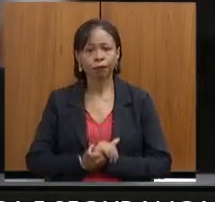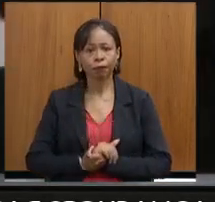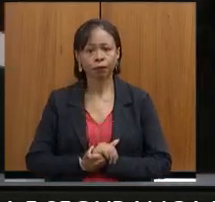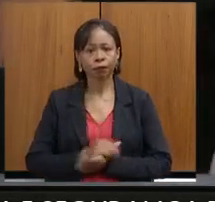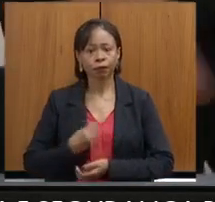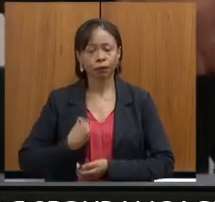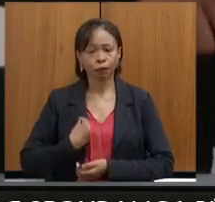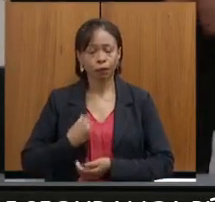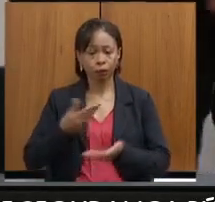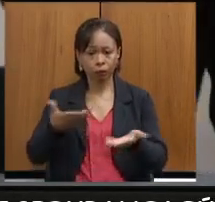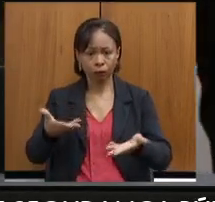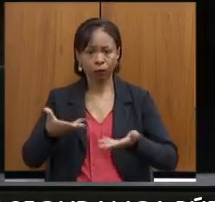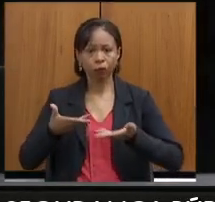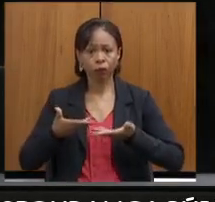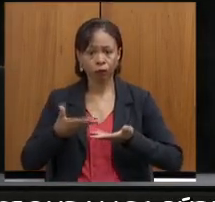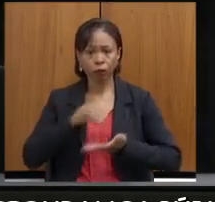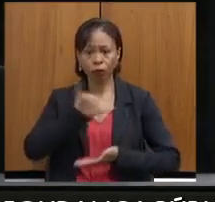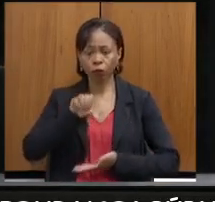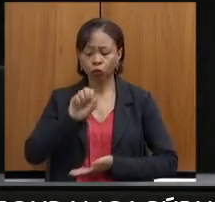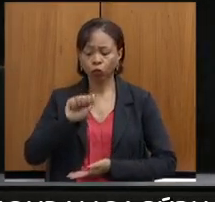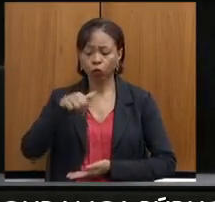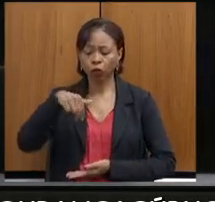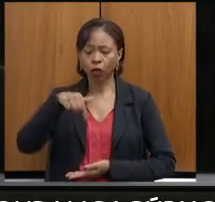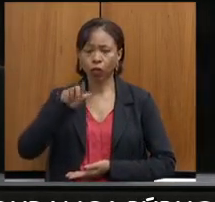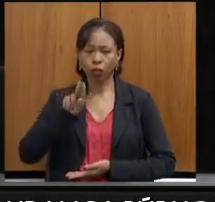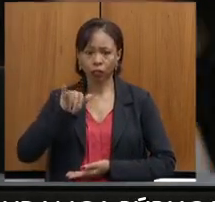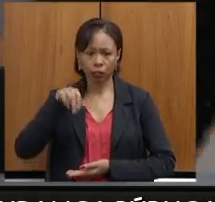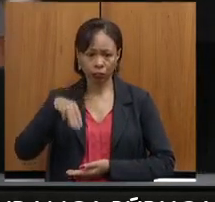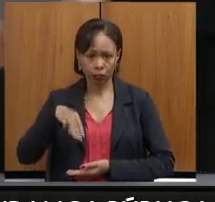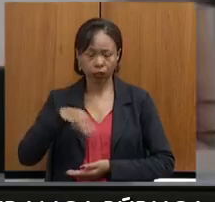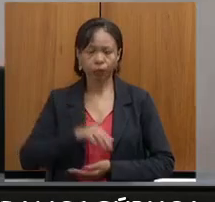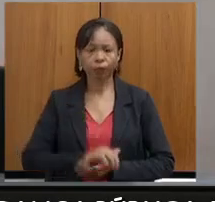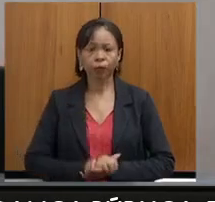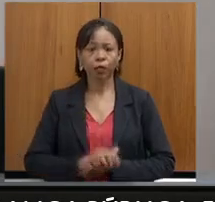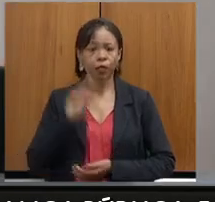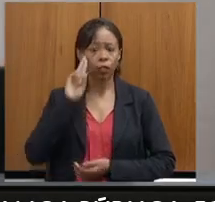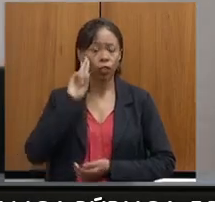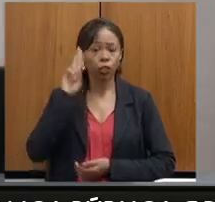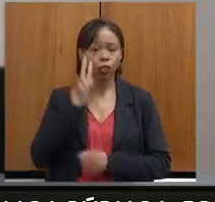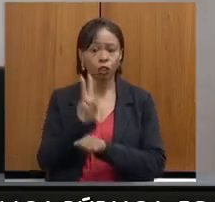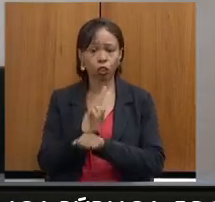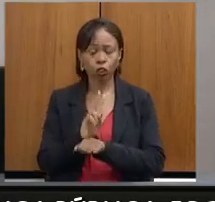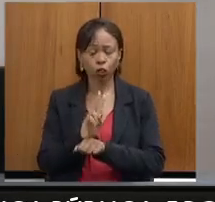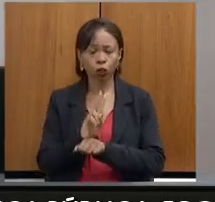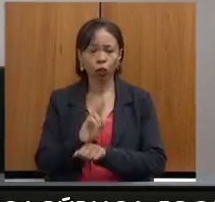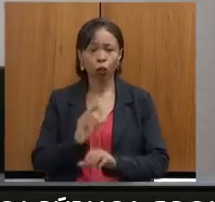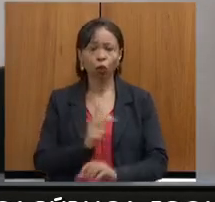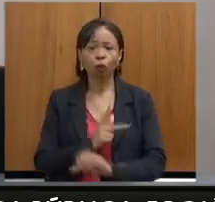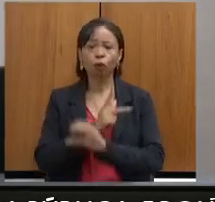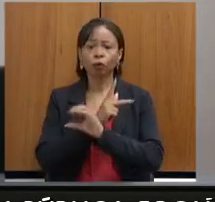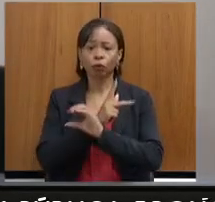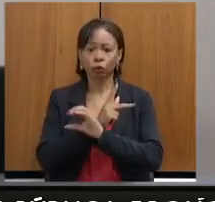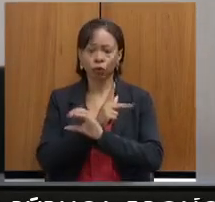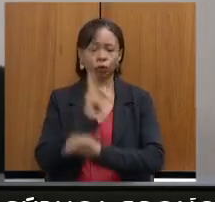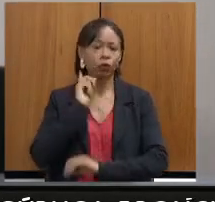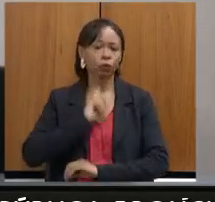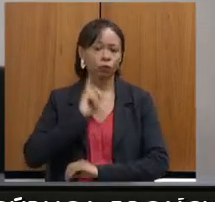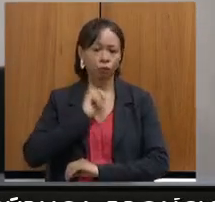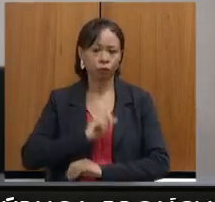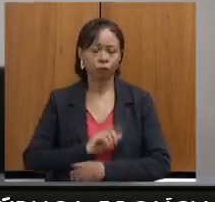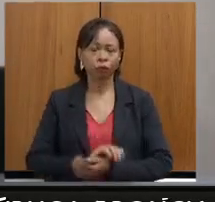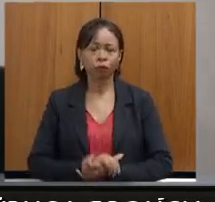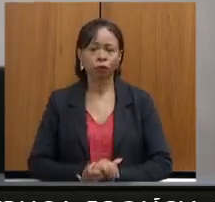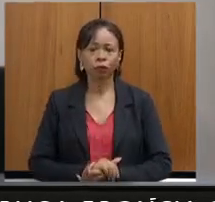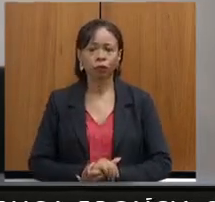eu vou convidado do senhor Joaquim Francisco Neto e Silva chefe da Polícia Civil do estado de Minas Gerais a